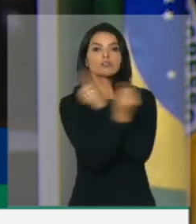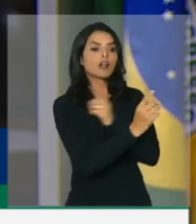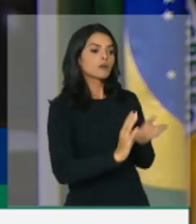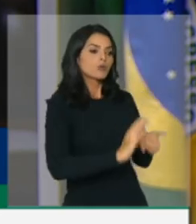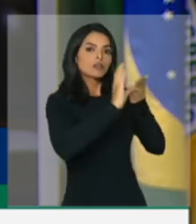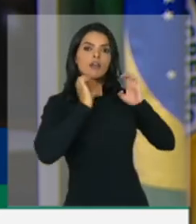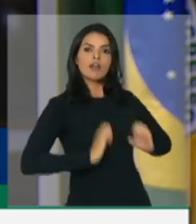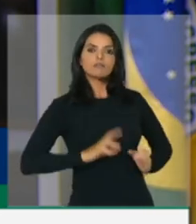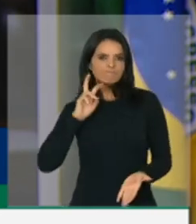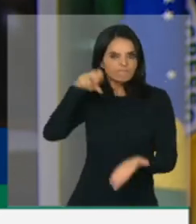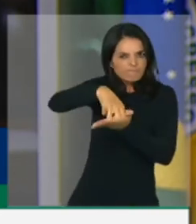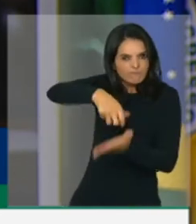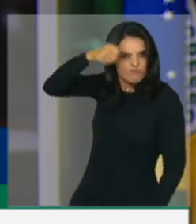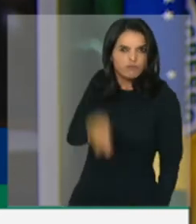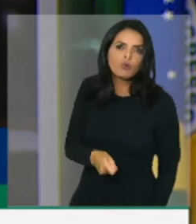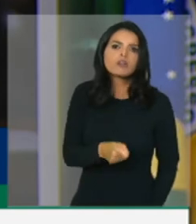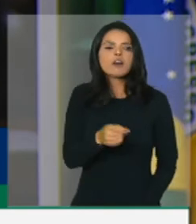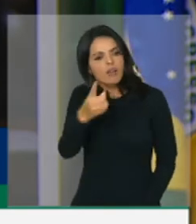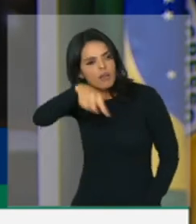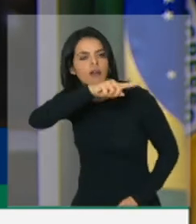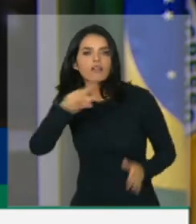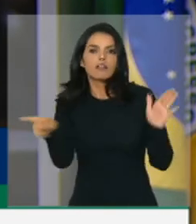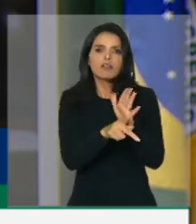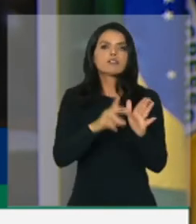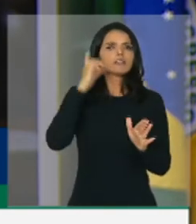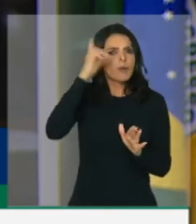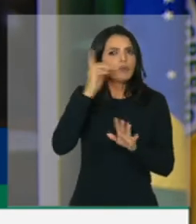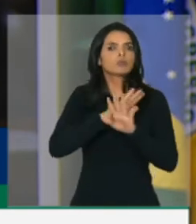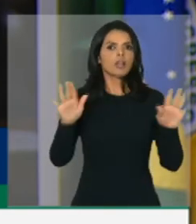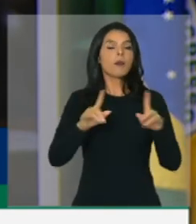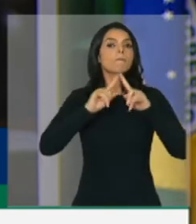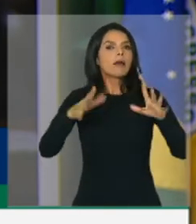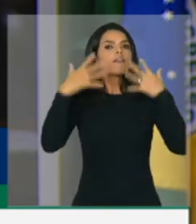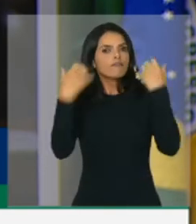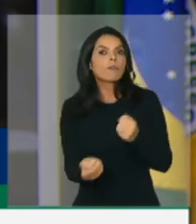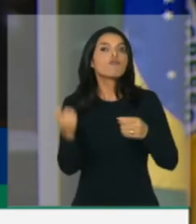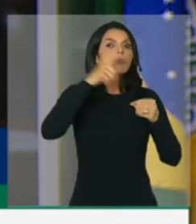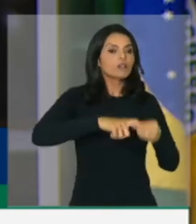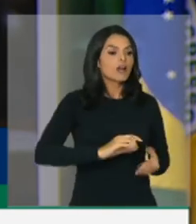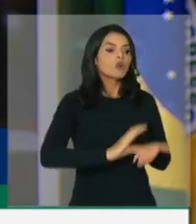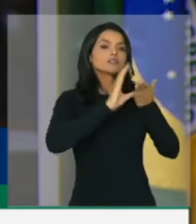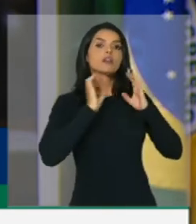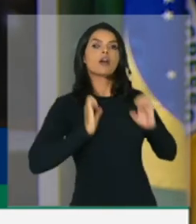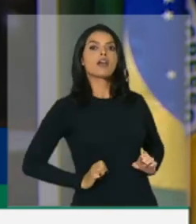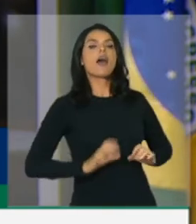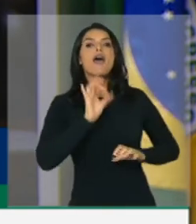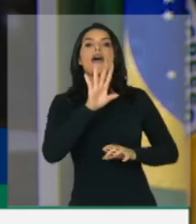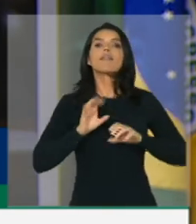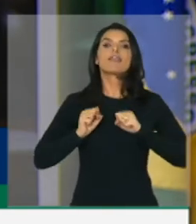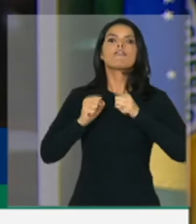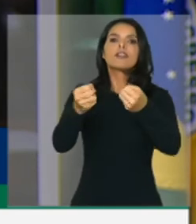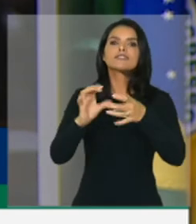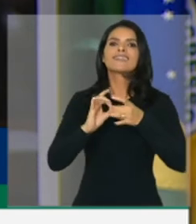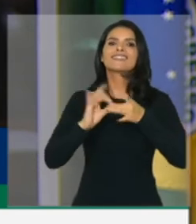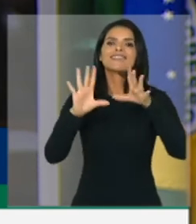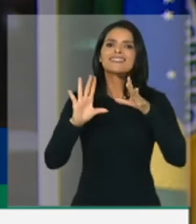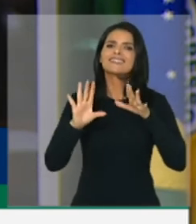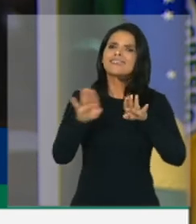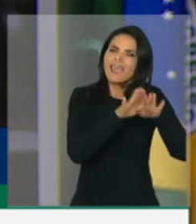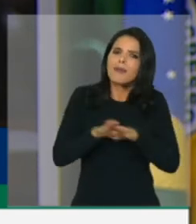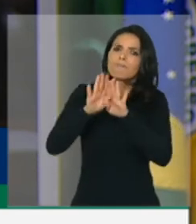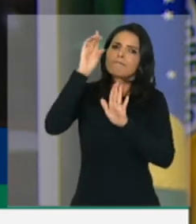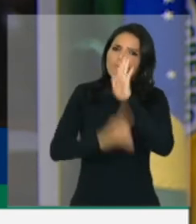puna com rigor este e outros casos pendentes. Vamos reativá-lo. Trata-se de defesa da democracia,